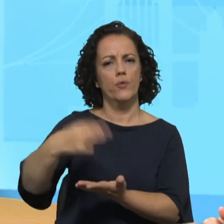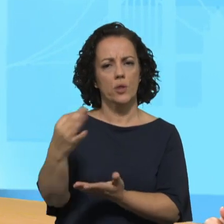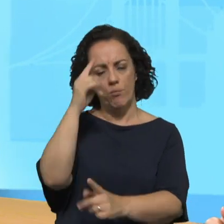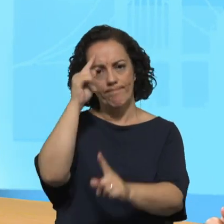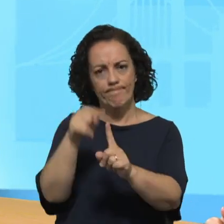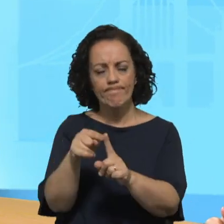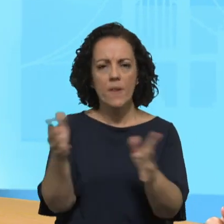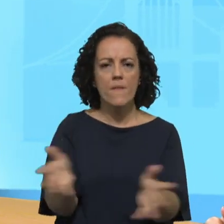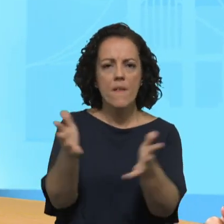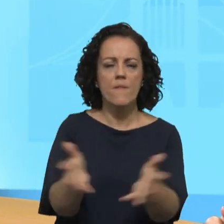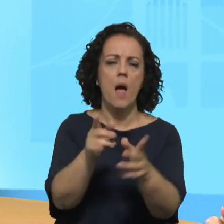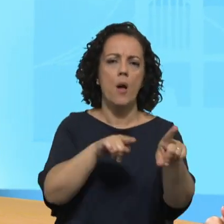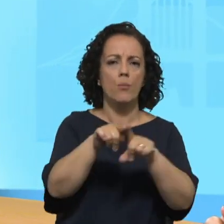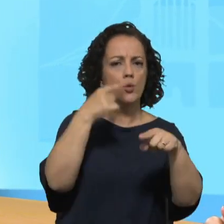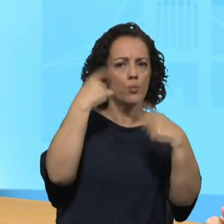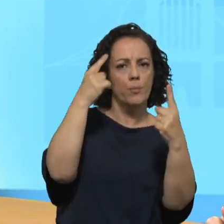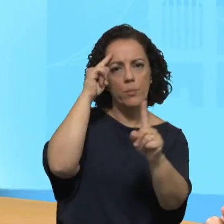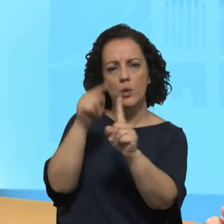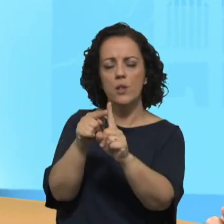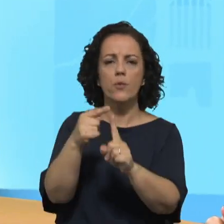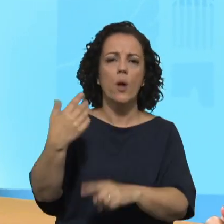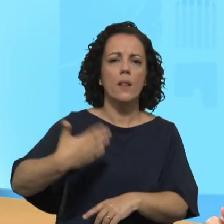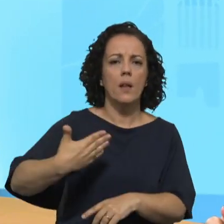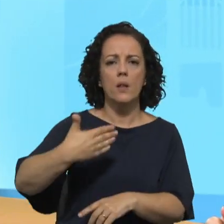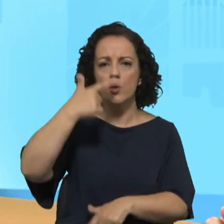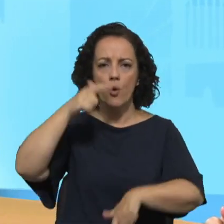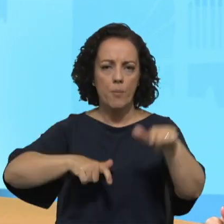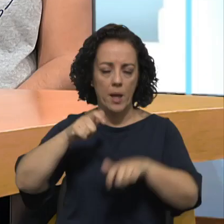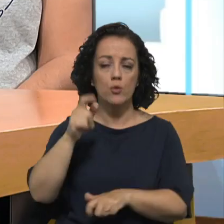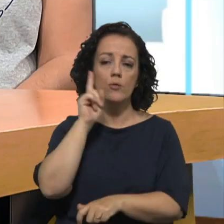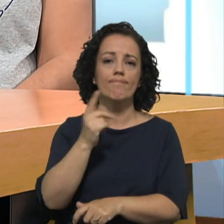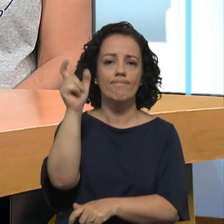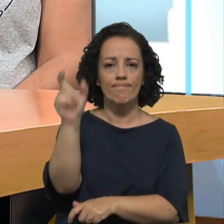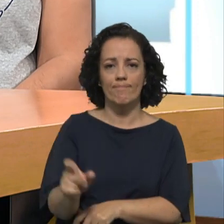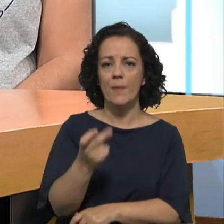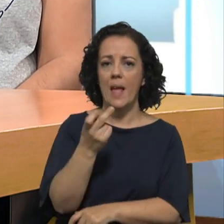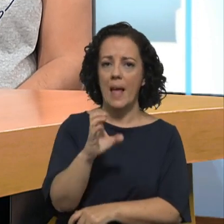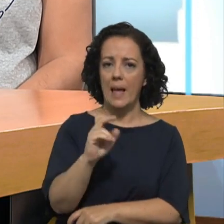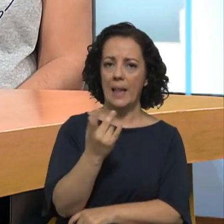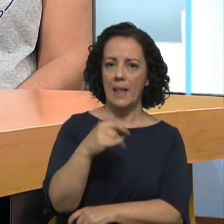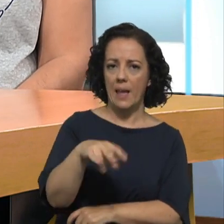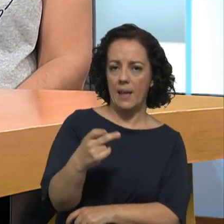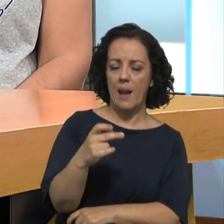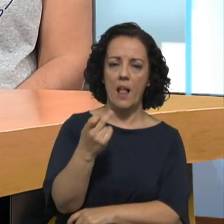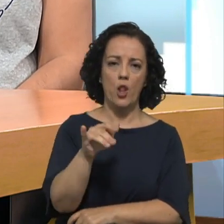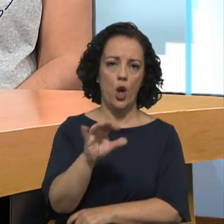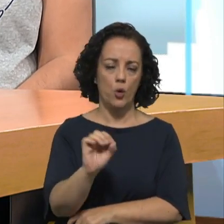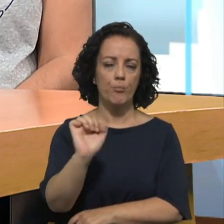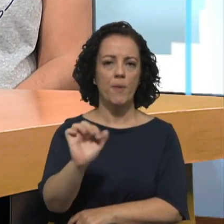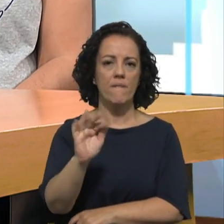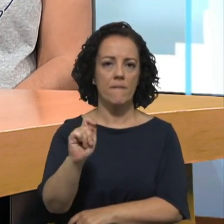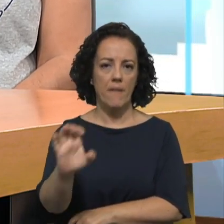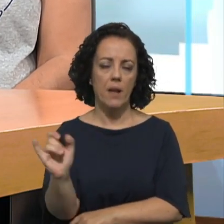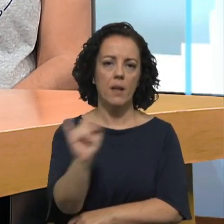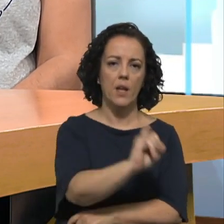políticas públicas promotoras de direitos humanos. Está entre nós a Catarina António, da FEC, e também Ruben